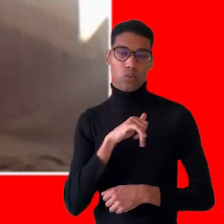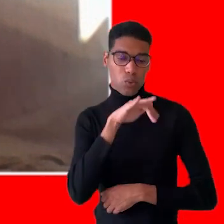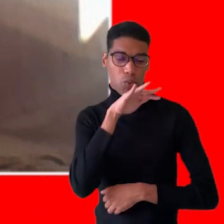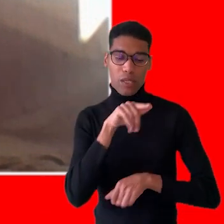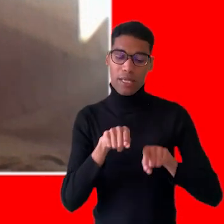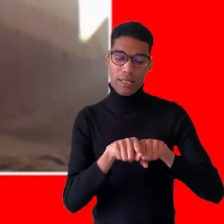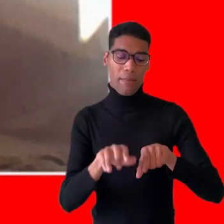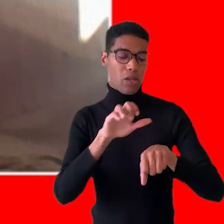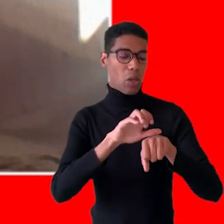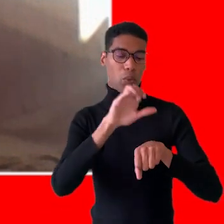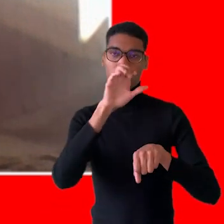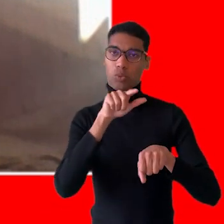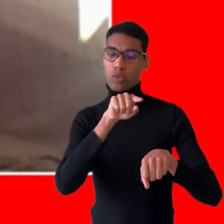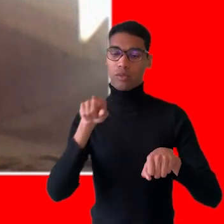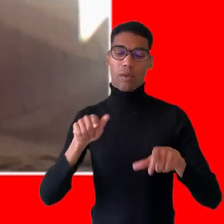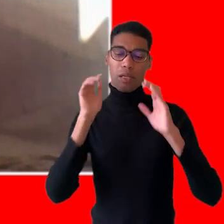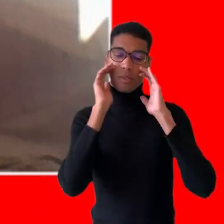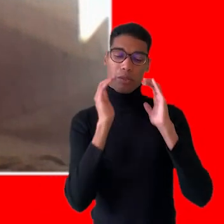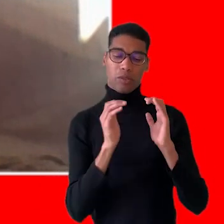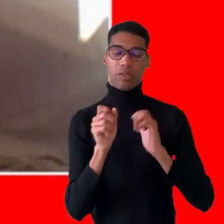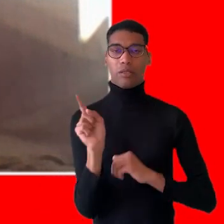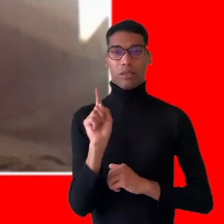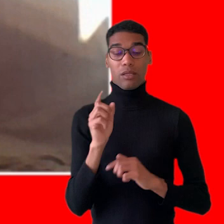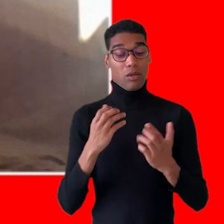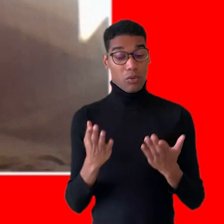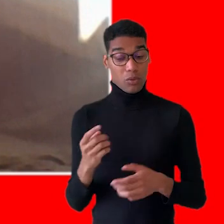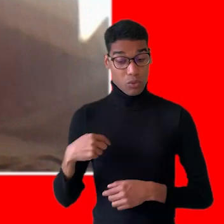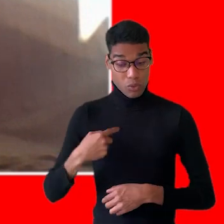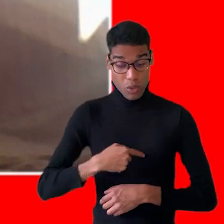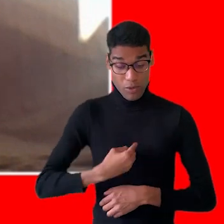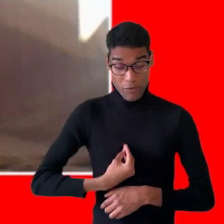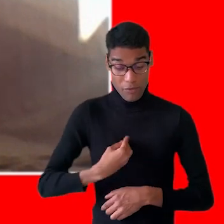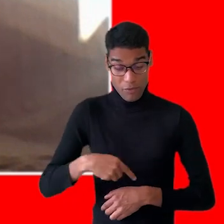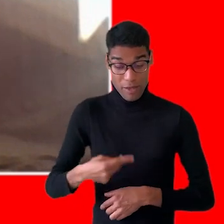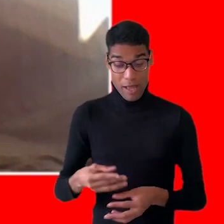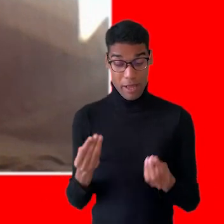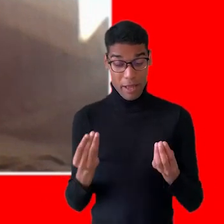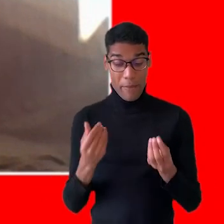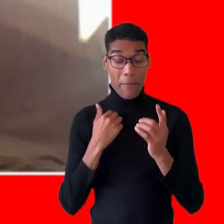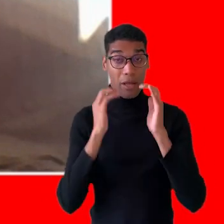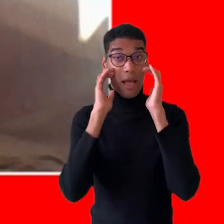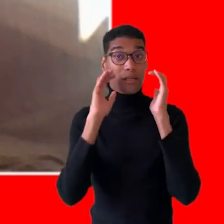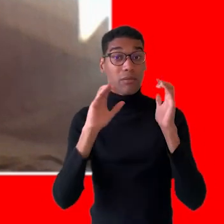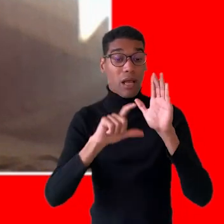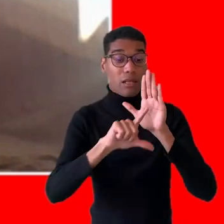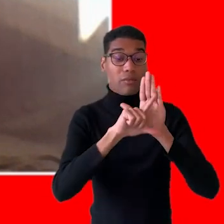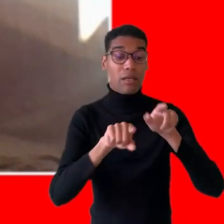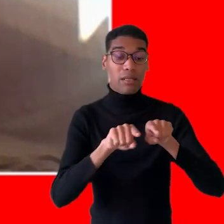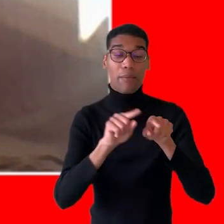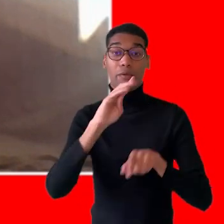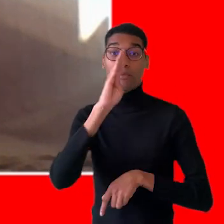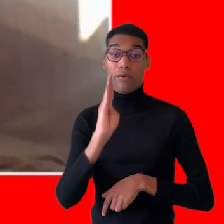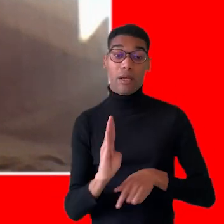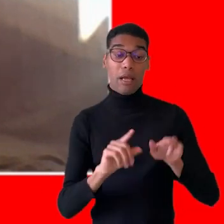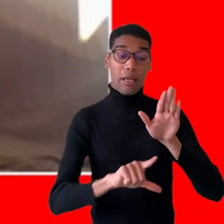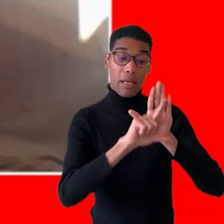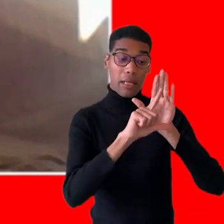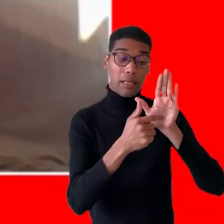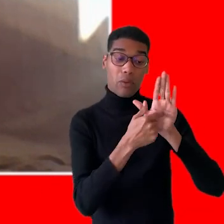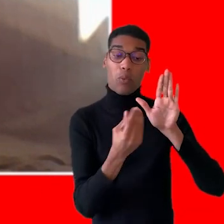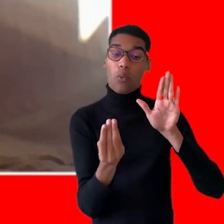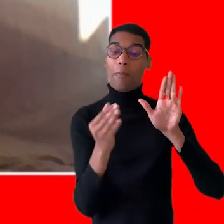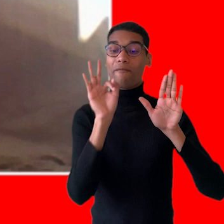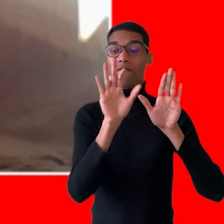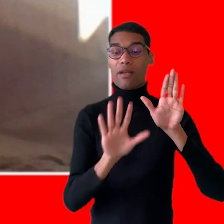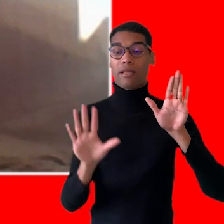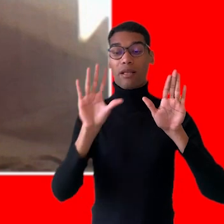e anticonstitucional, né? Então, nós estamos aqui para respeitar a nossa legislação, o nosso Brasil, e a lei é uma lei